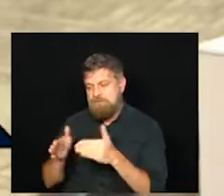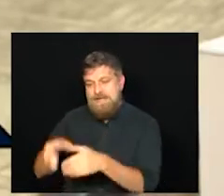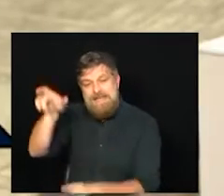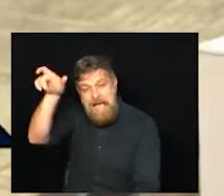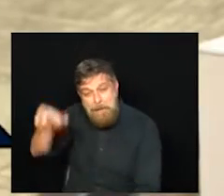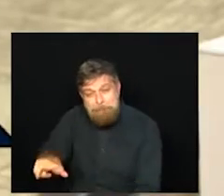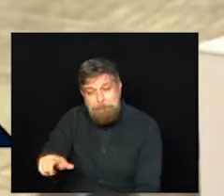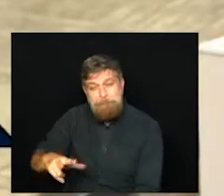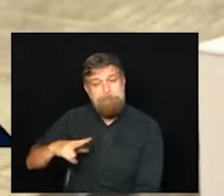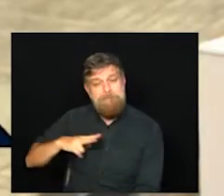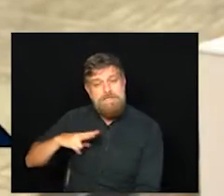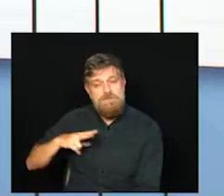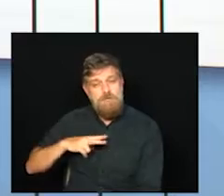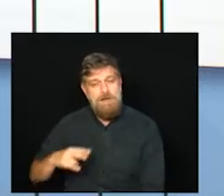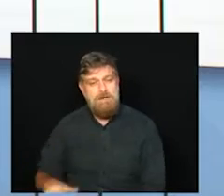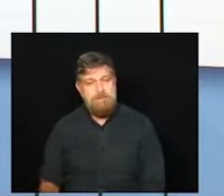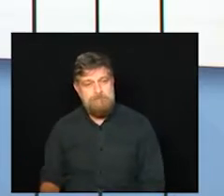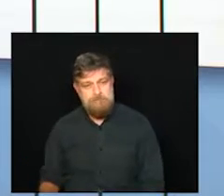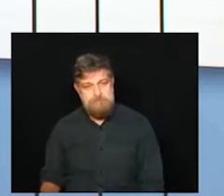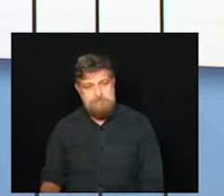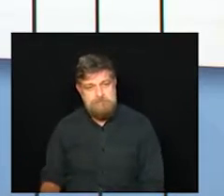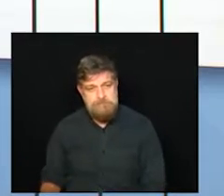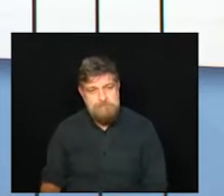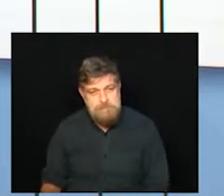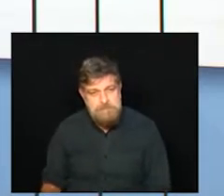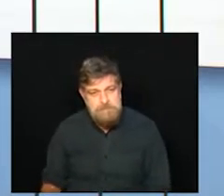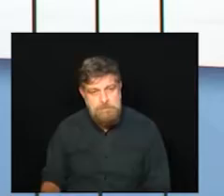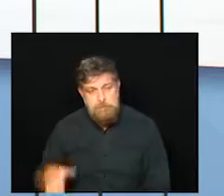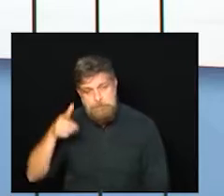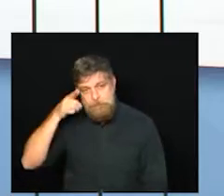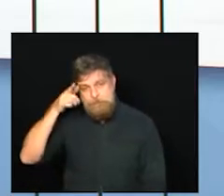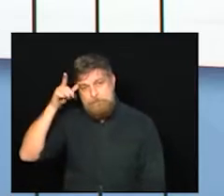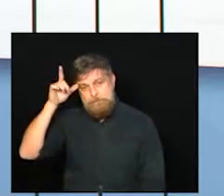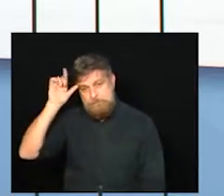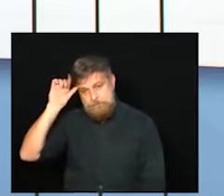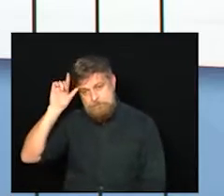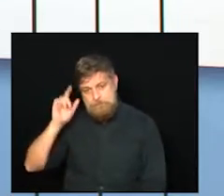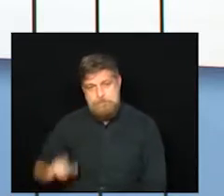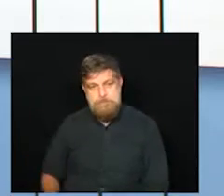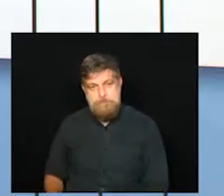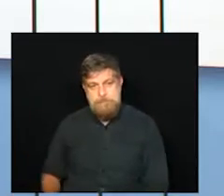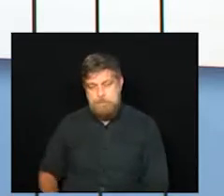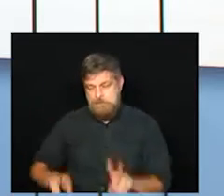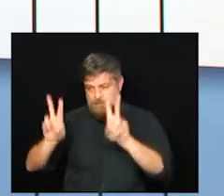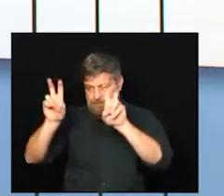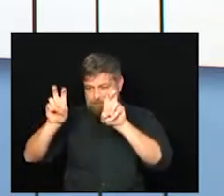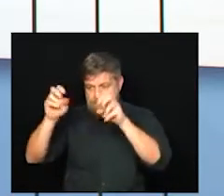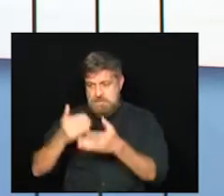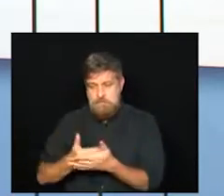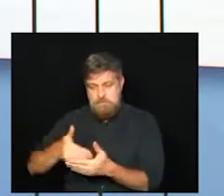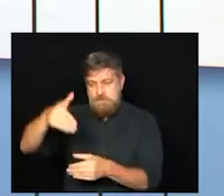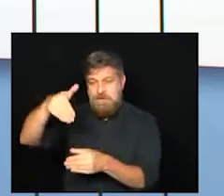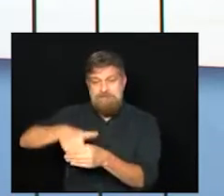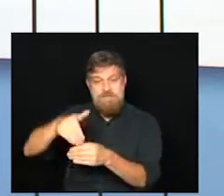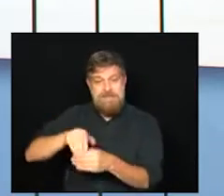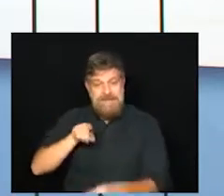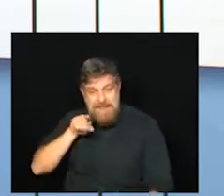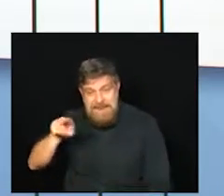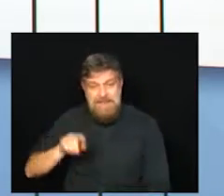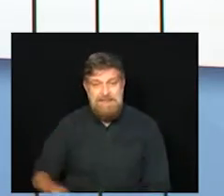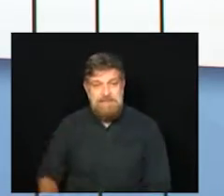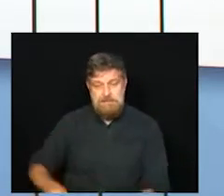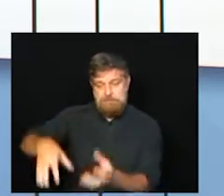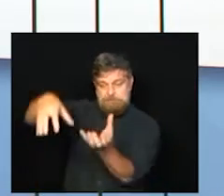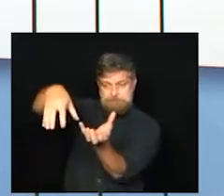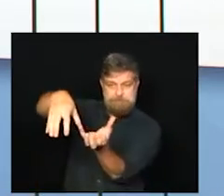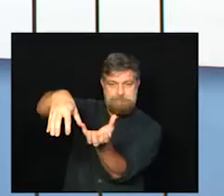plataforma partidária. E ontem, esta matéria entrou em votação na Câmara Federal